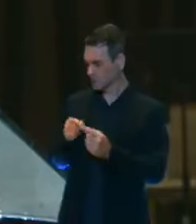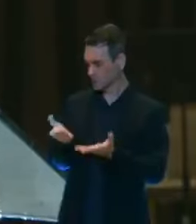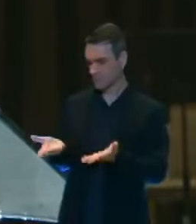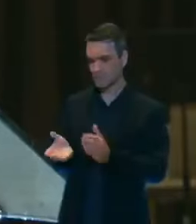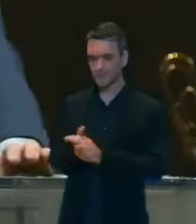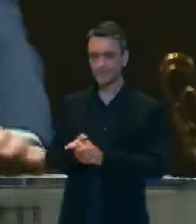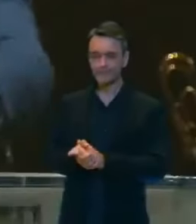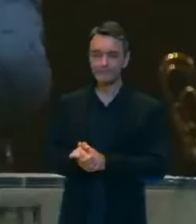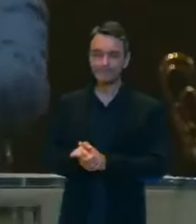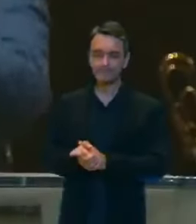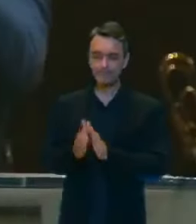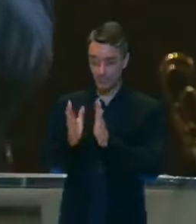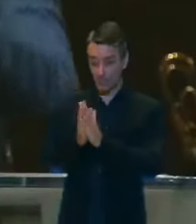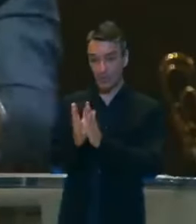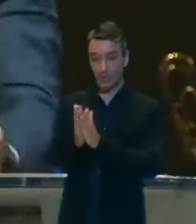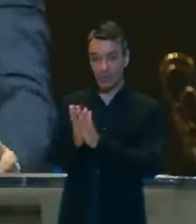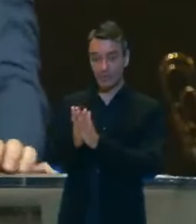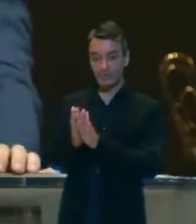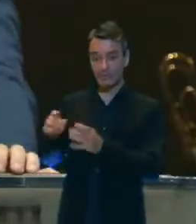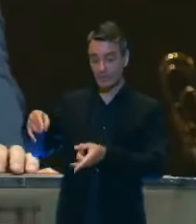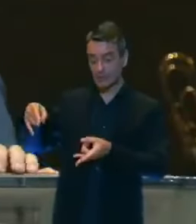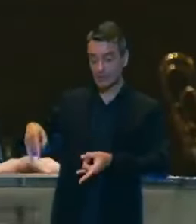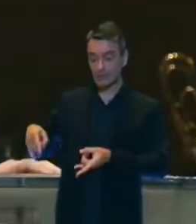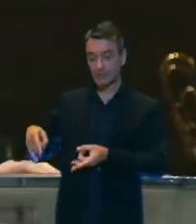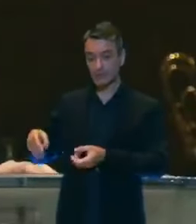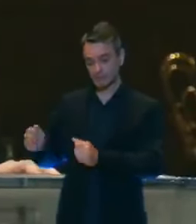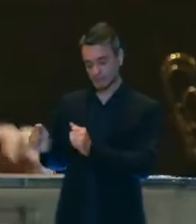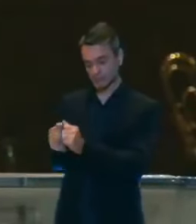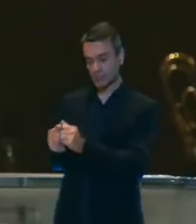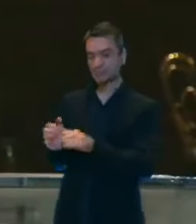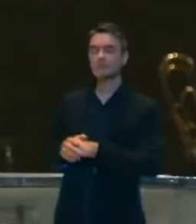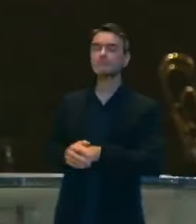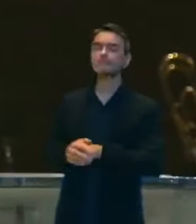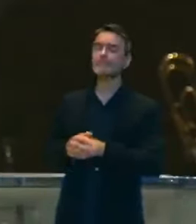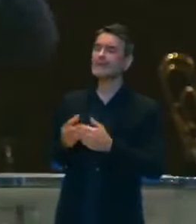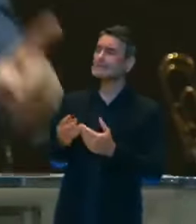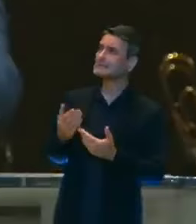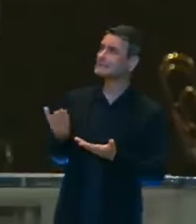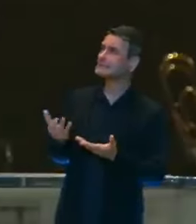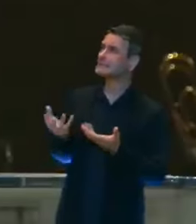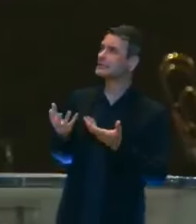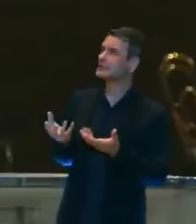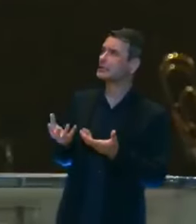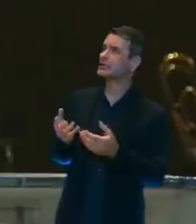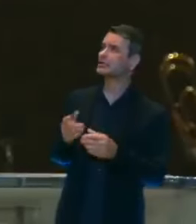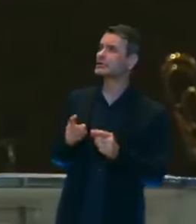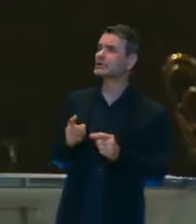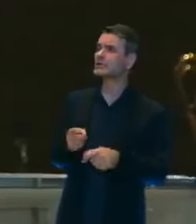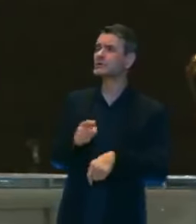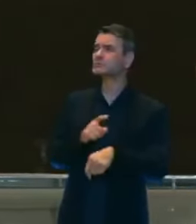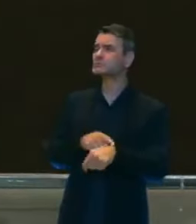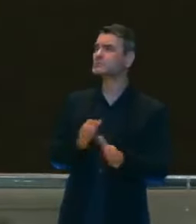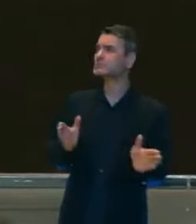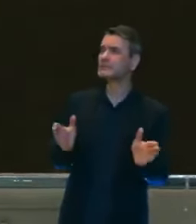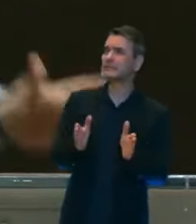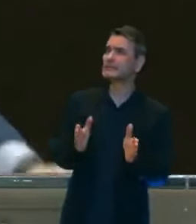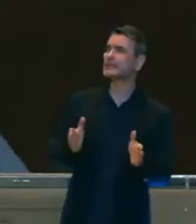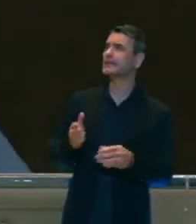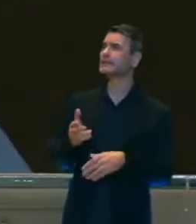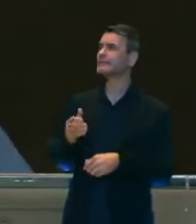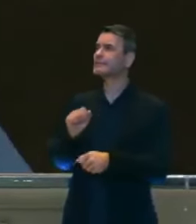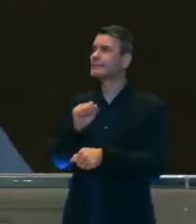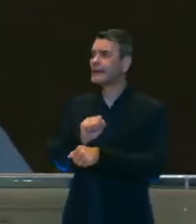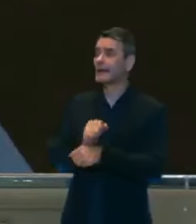E eu lembro que a gente orou na cama. Deus, a gente queria ter um tempo de pausa. Sim, assim, assado.